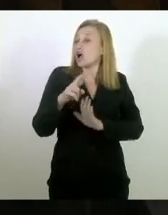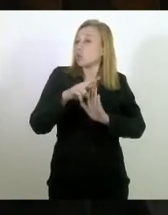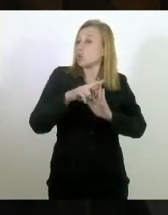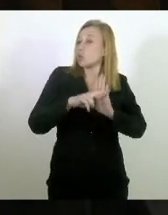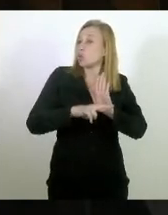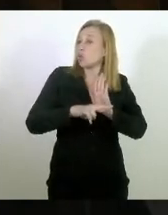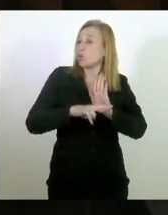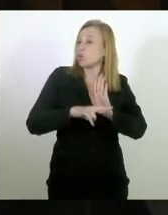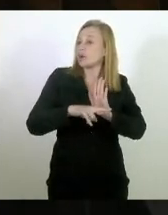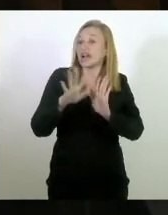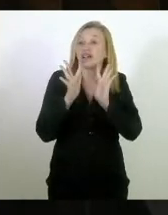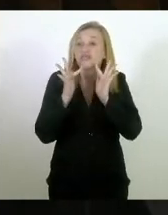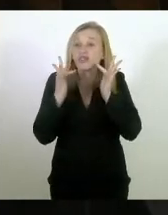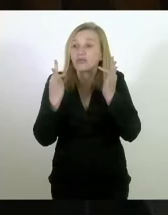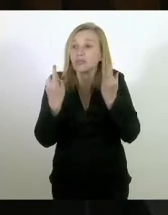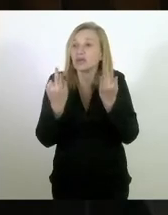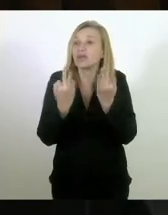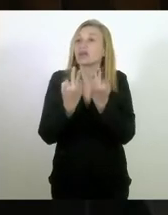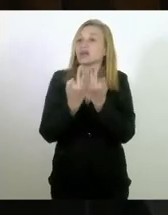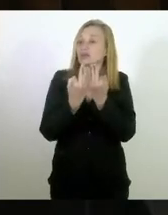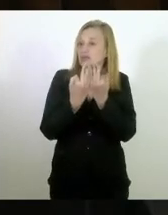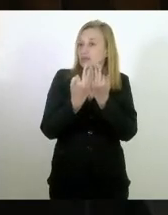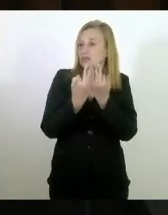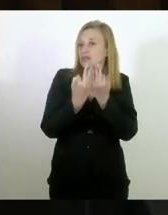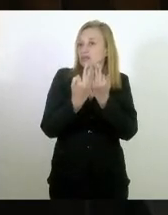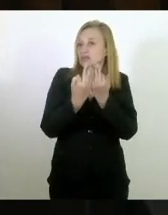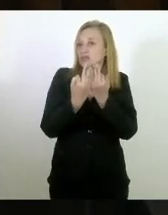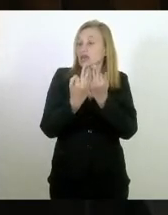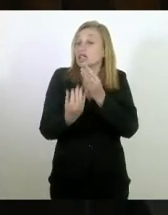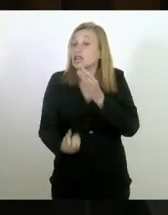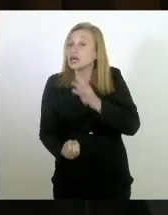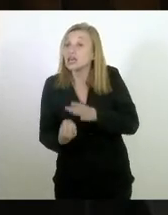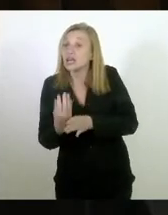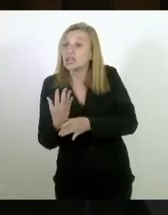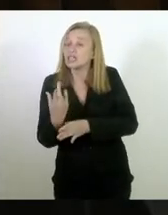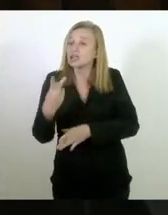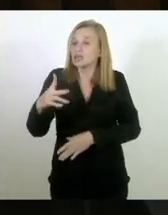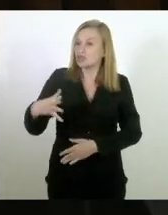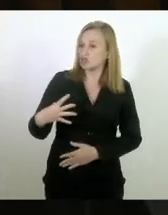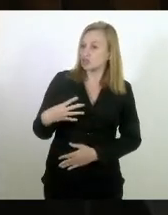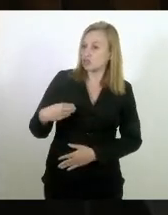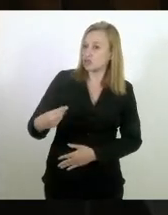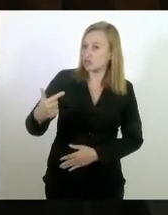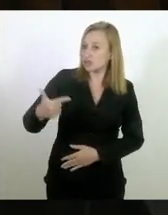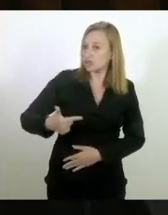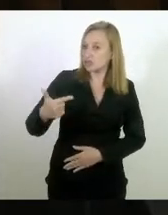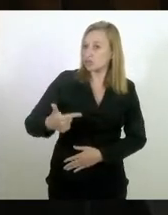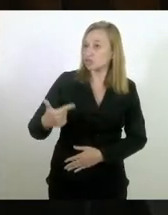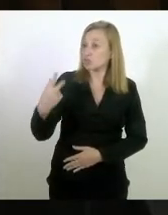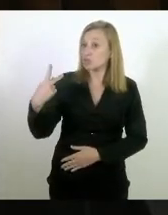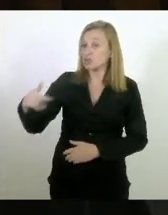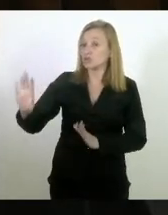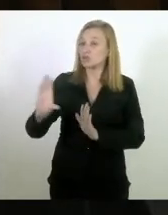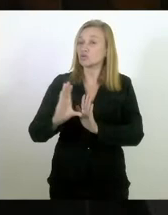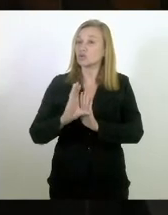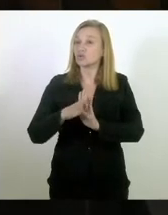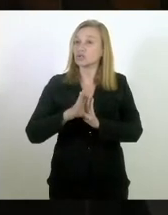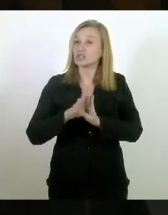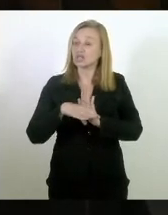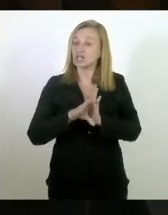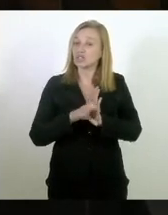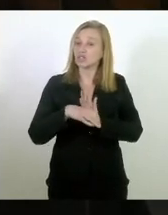que as famílias o Green seus filhos segundo seus conceitos religiosos